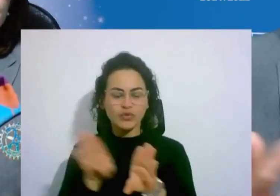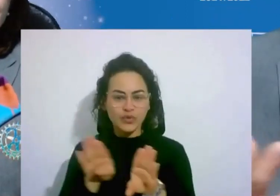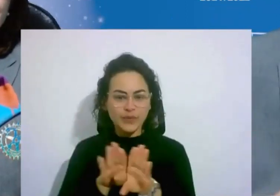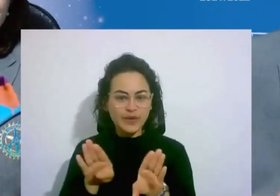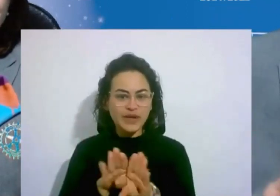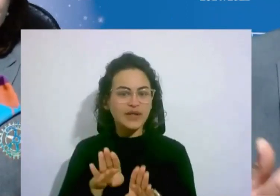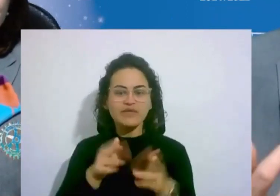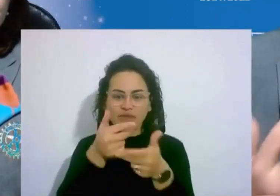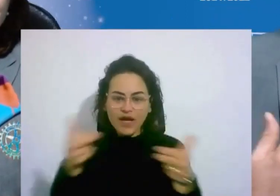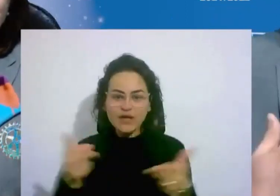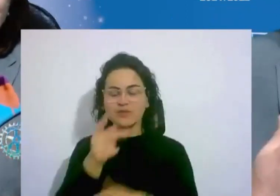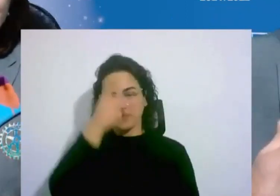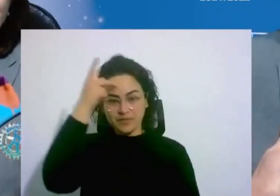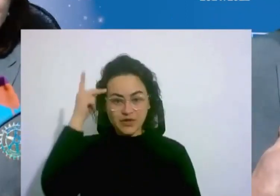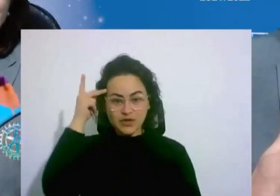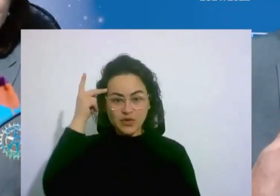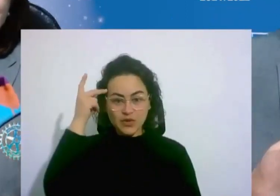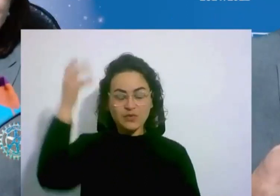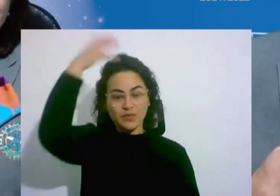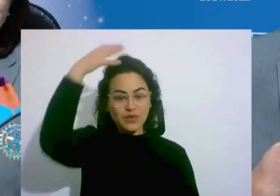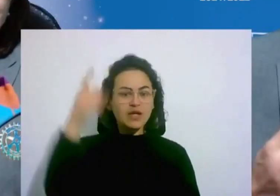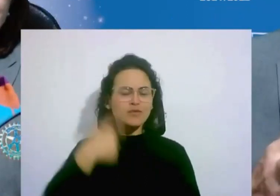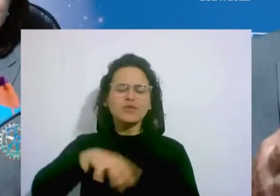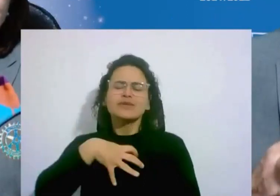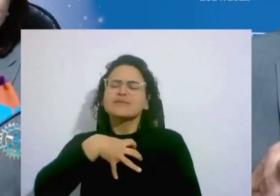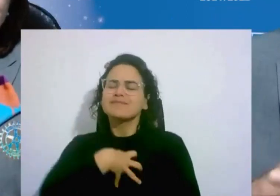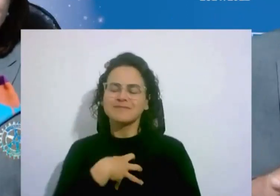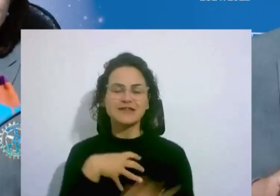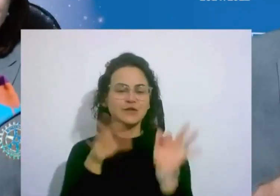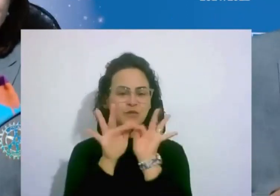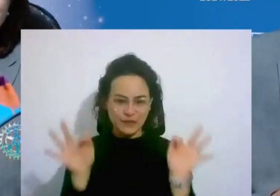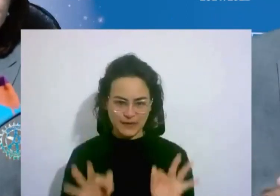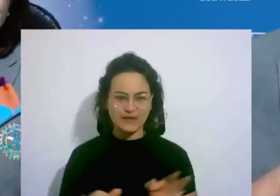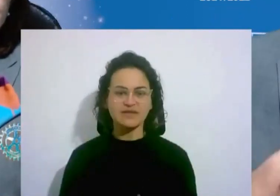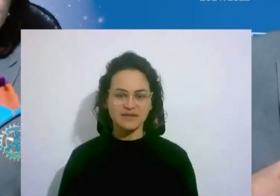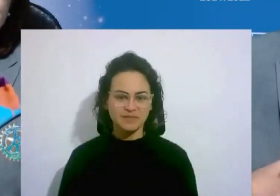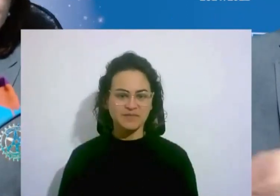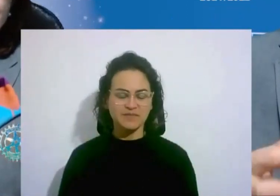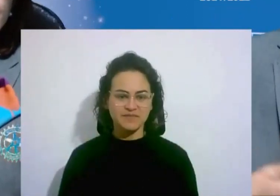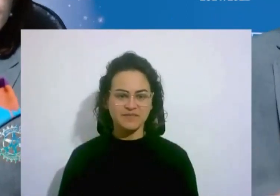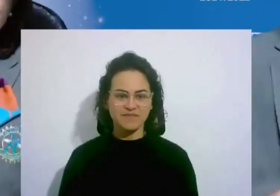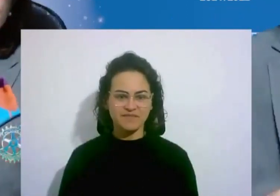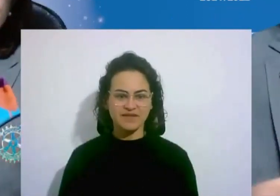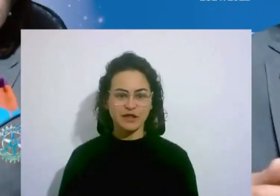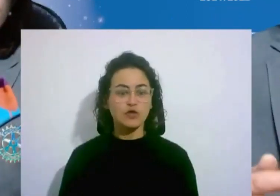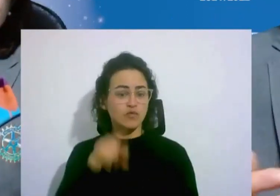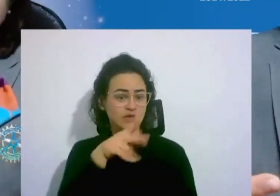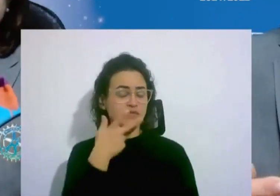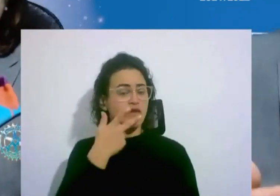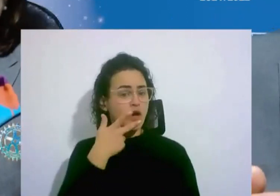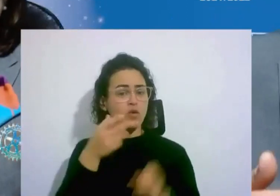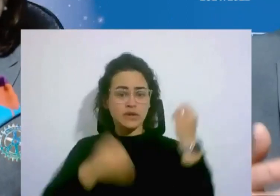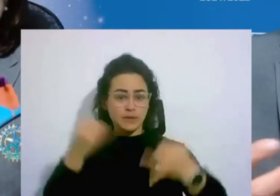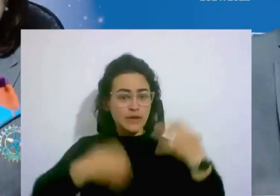também tem a lição. A gente fica sensibilizado. Pode ter certeza, suas palavras,